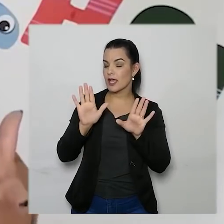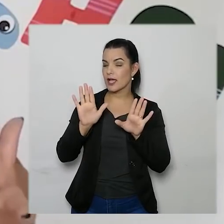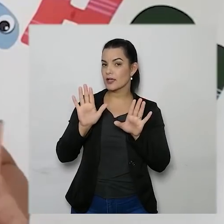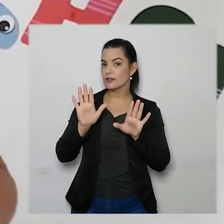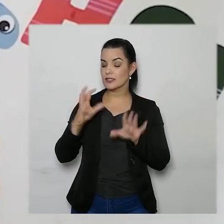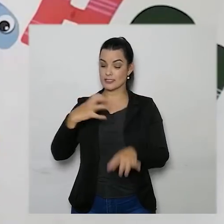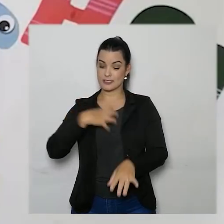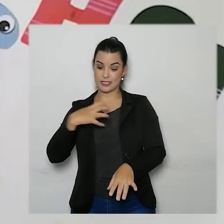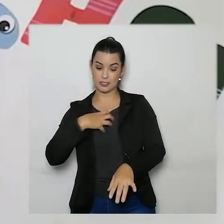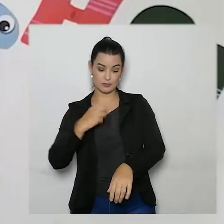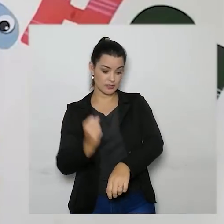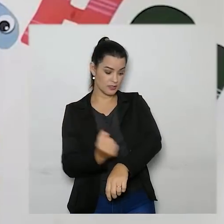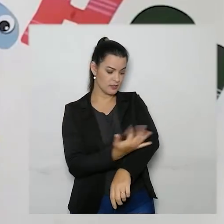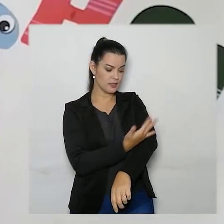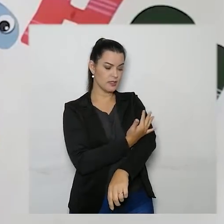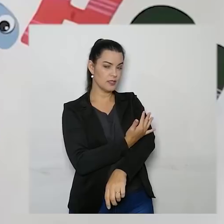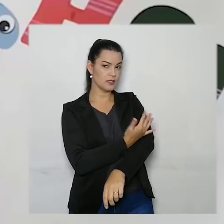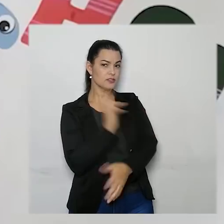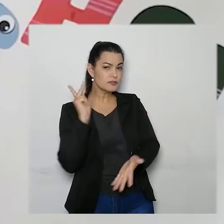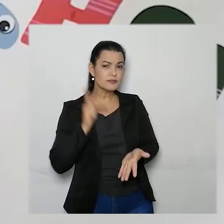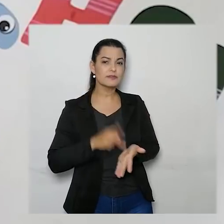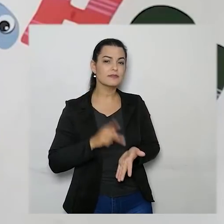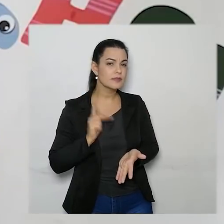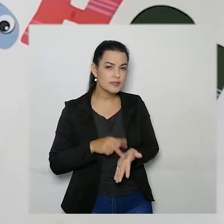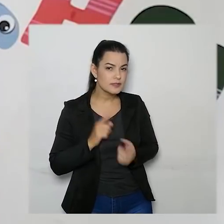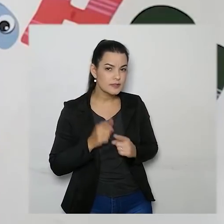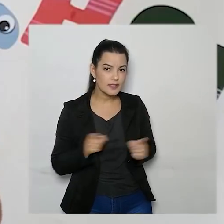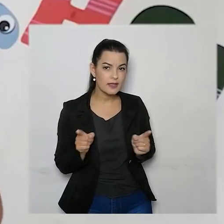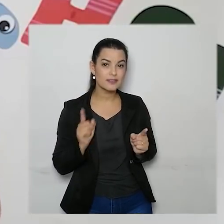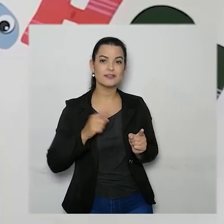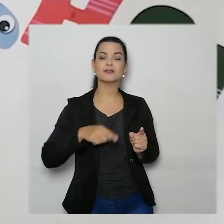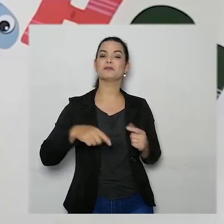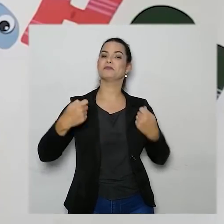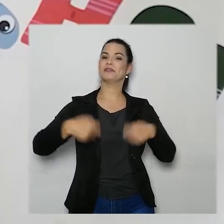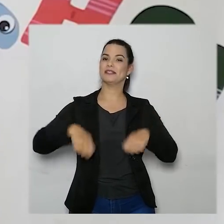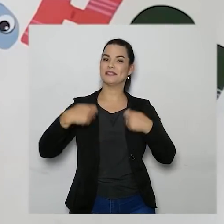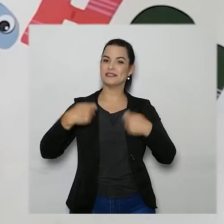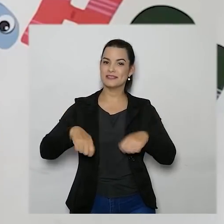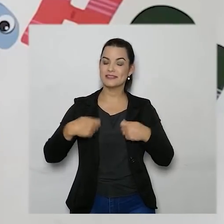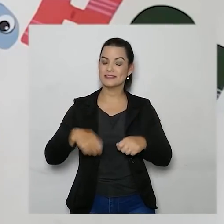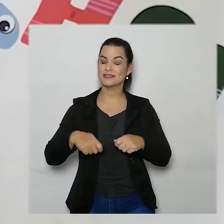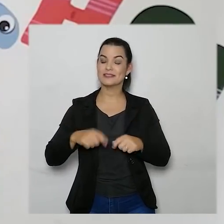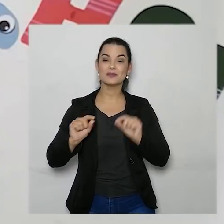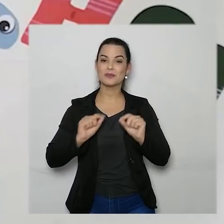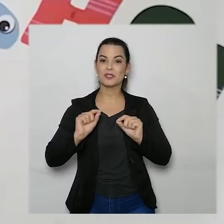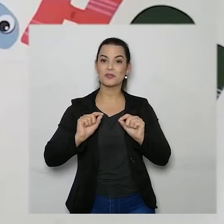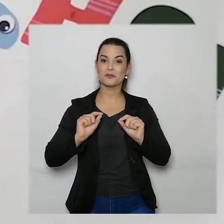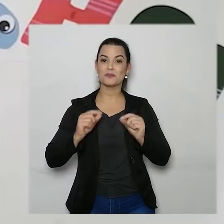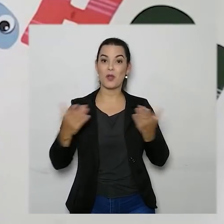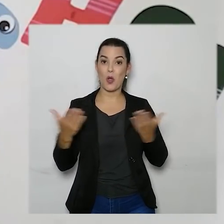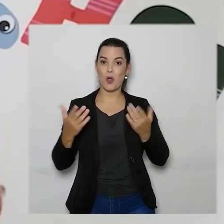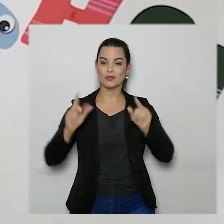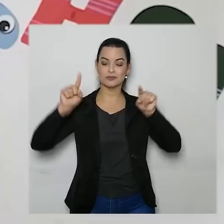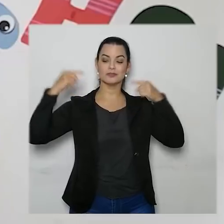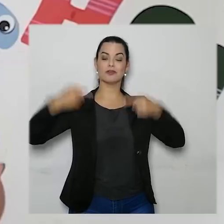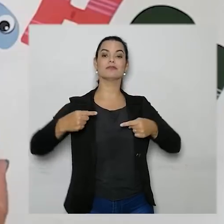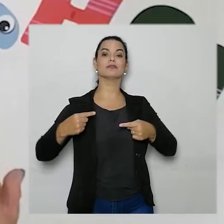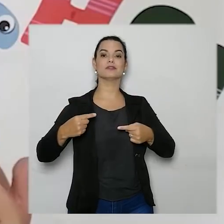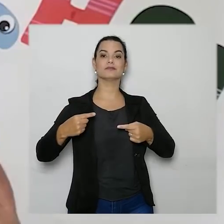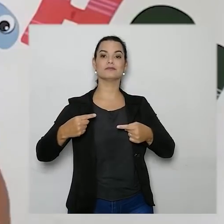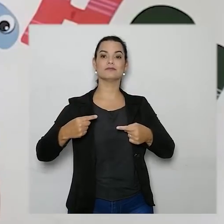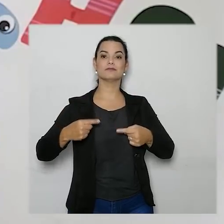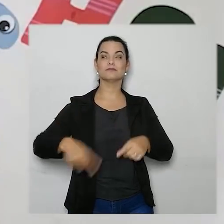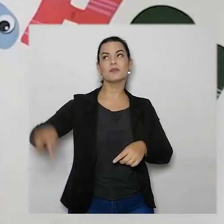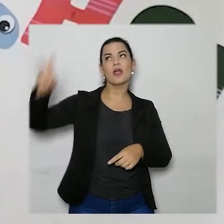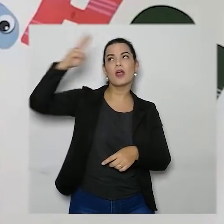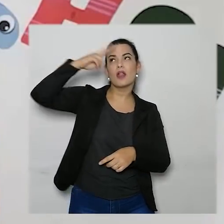é sentimento e o que é emoção, vocês vão, como parte do desafio de hoje, resgatar